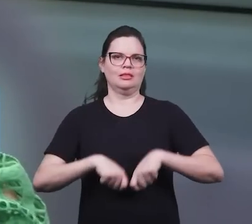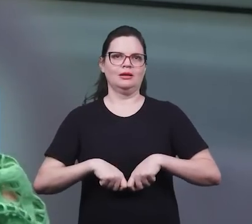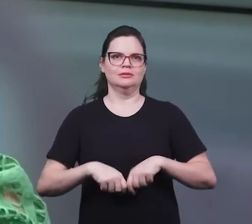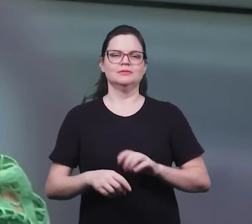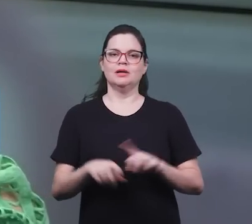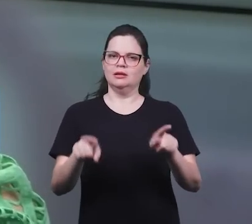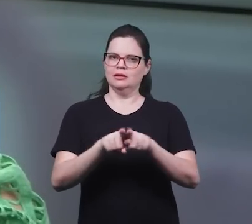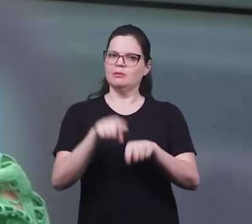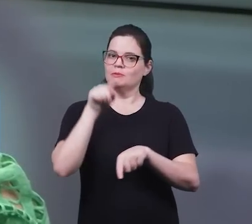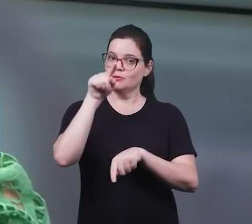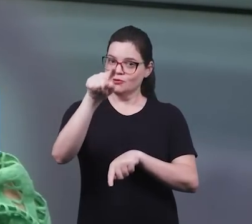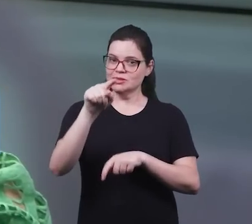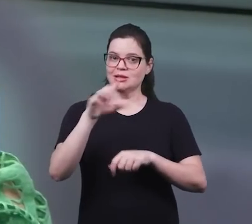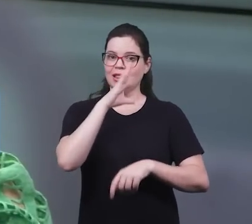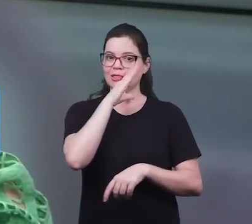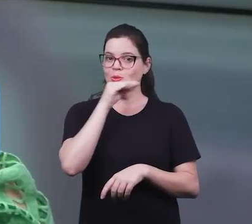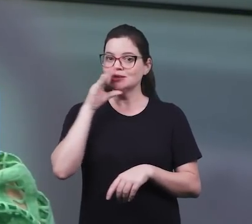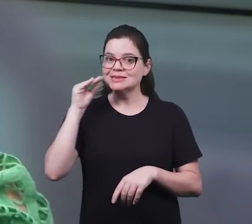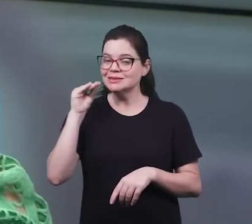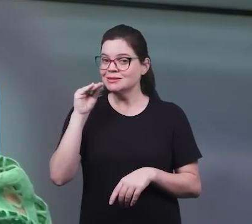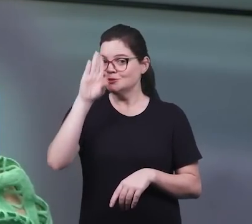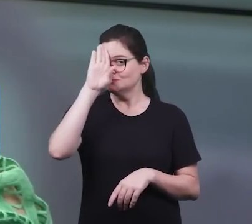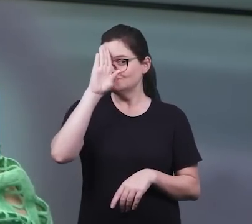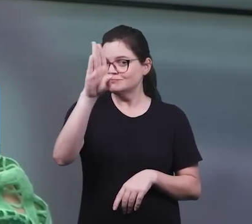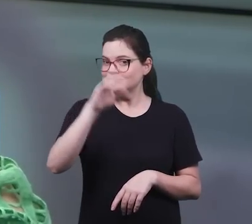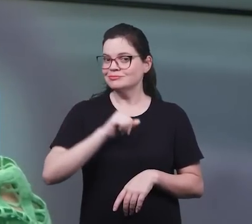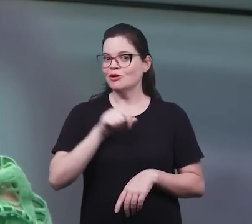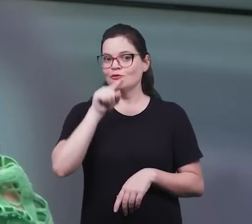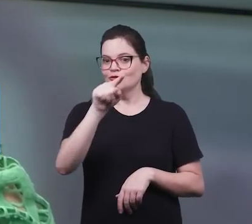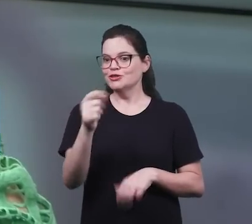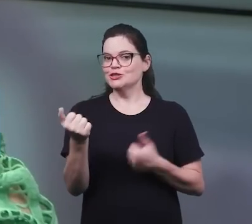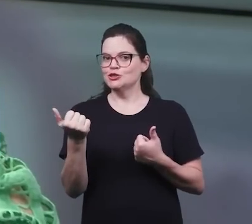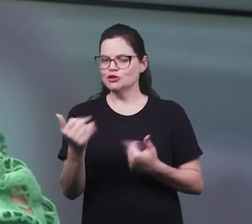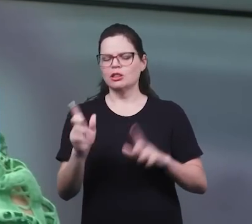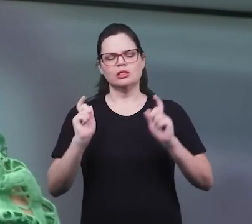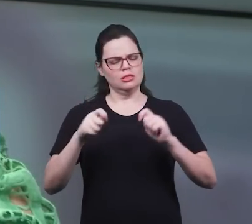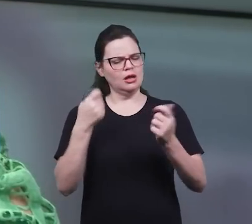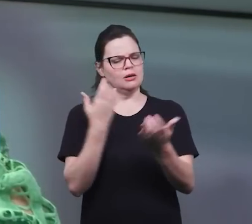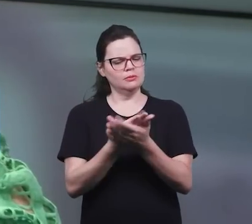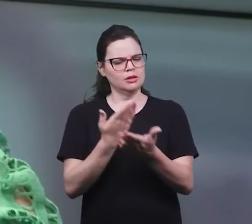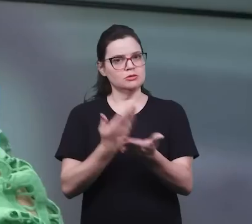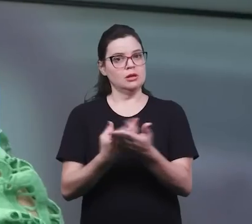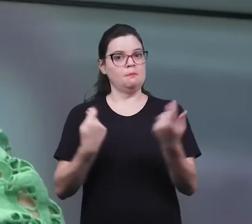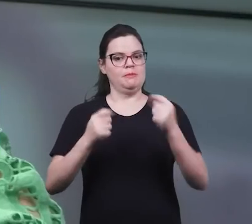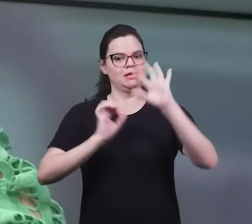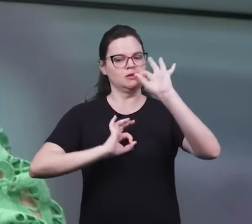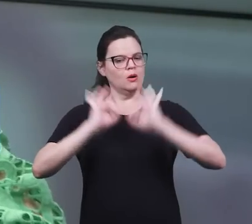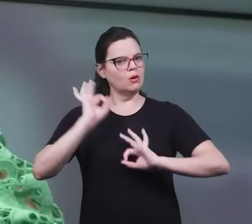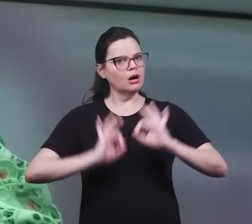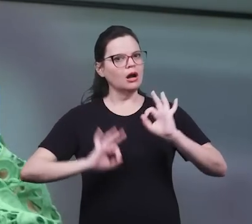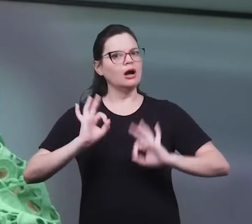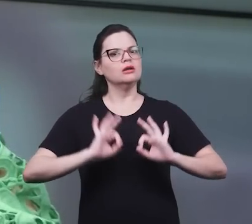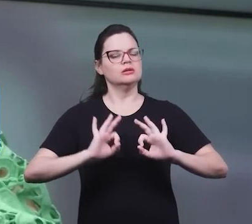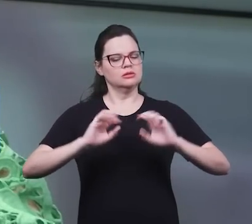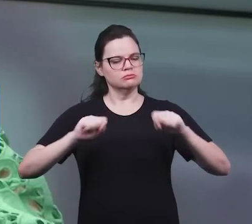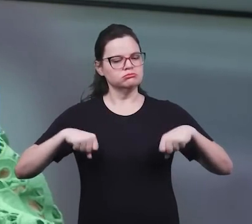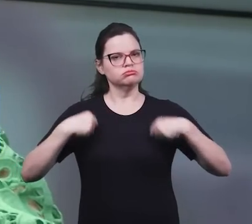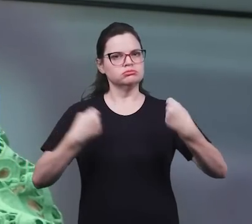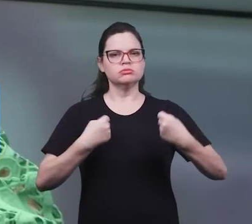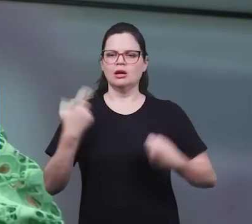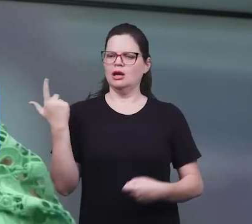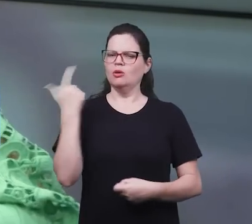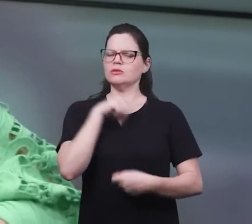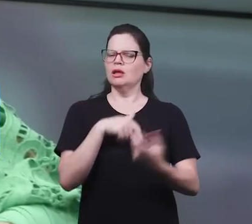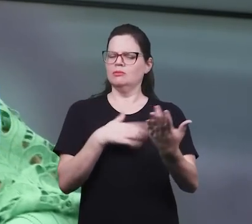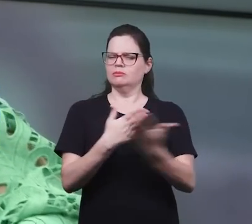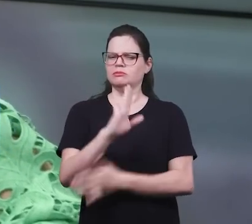palavra também para você, adolescente, jovem, nós podemos estudar, basta nos organizarmos e sermos aprovados.